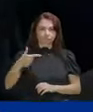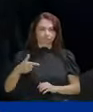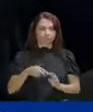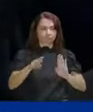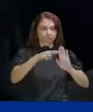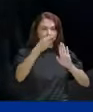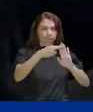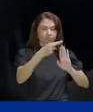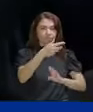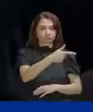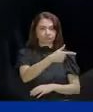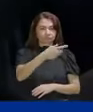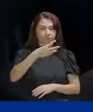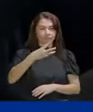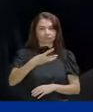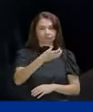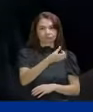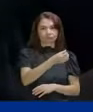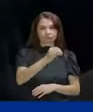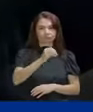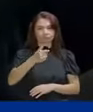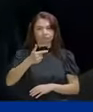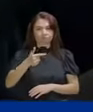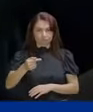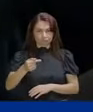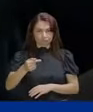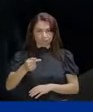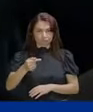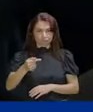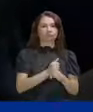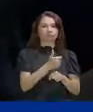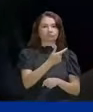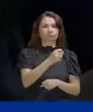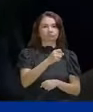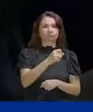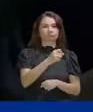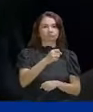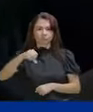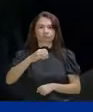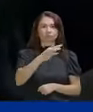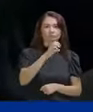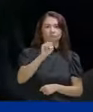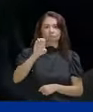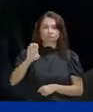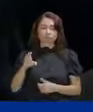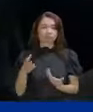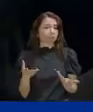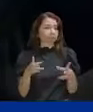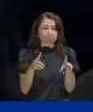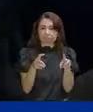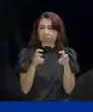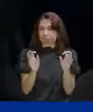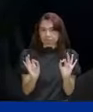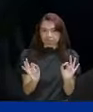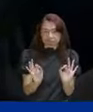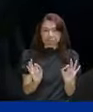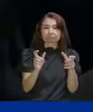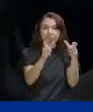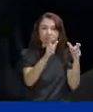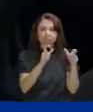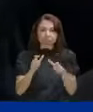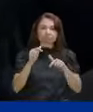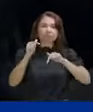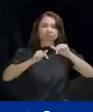da resolução 23.607 de 2019 do TSE, em que não foram identificados os locais